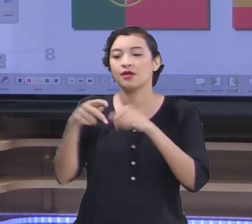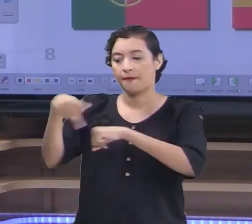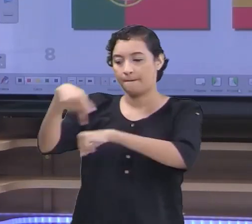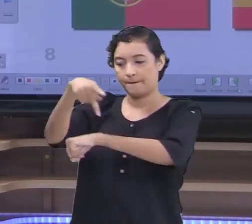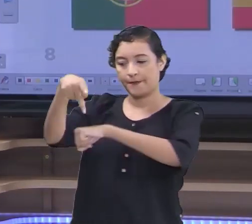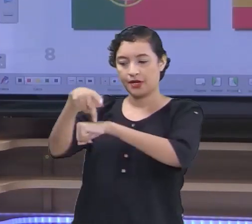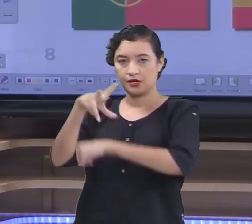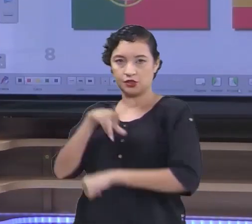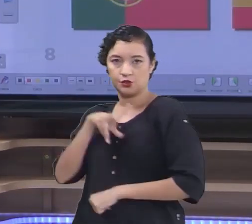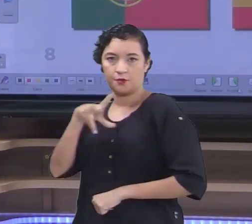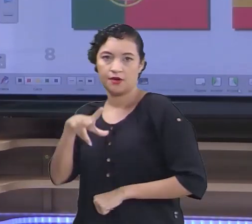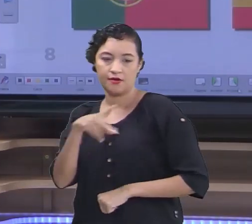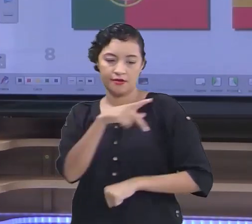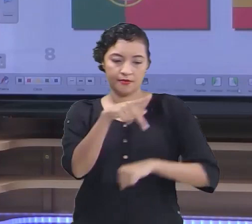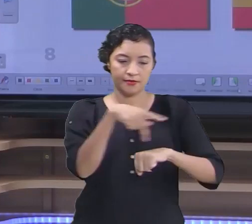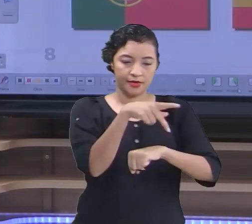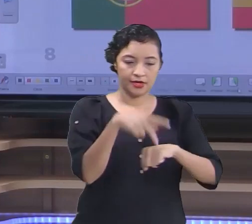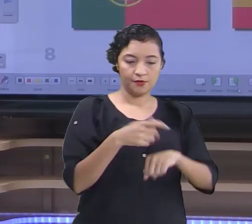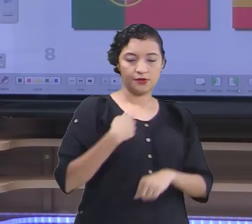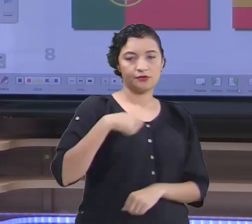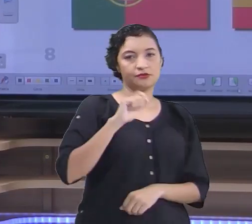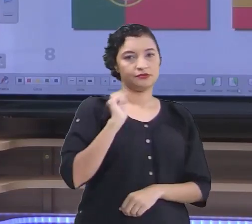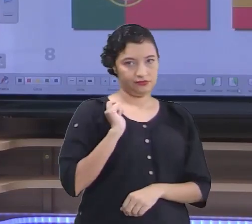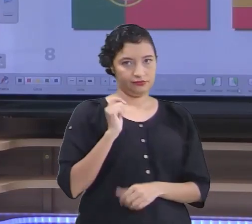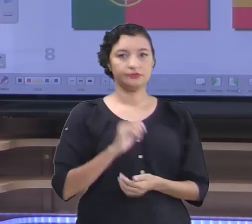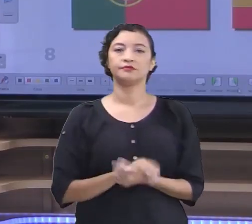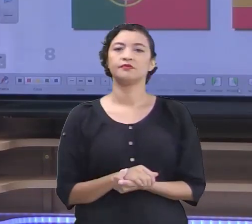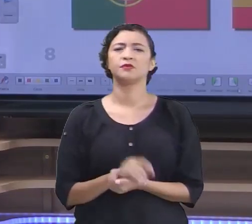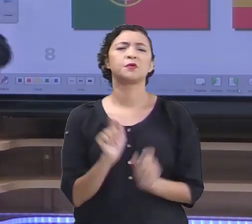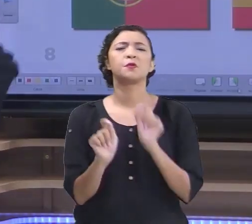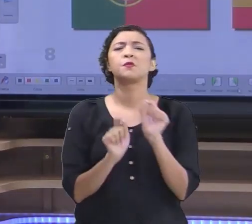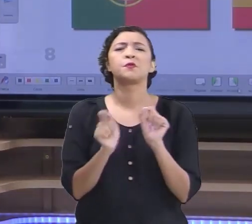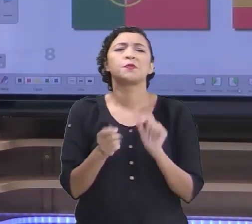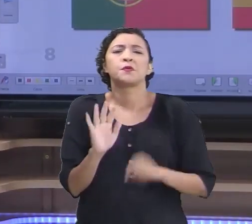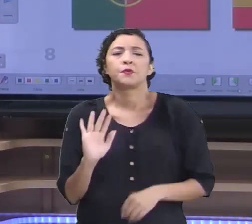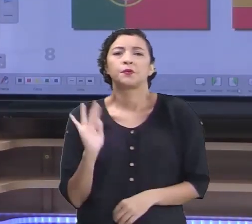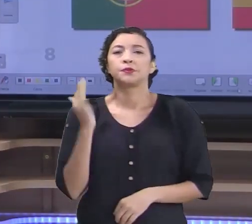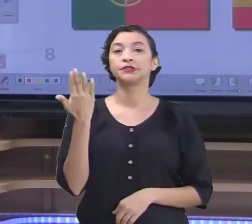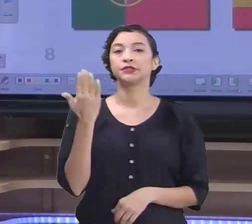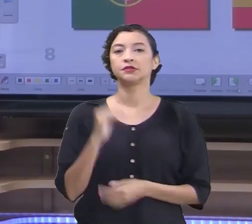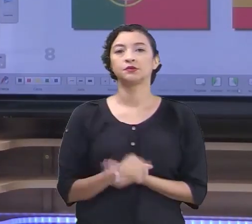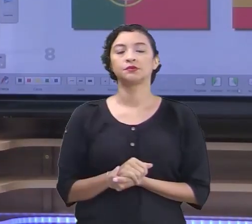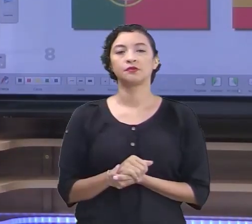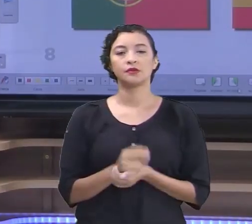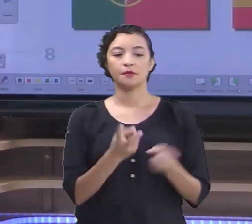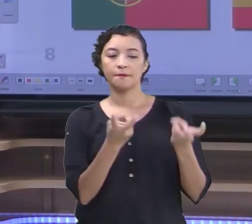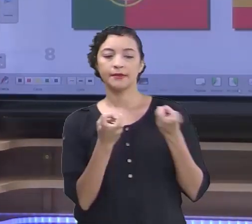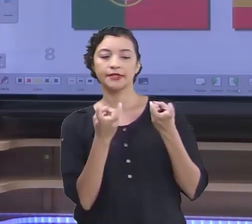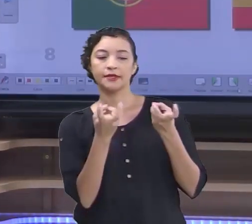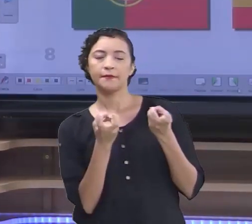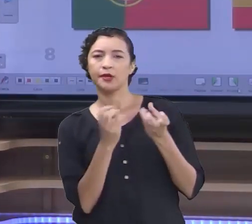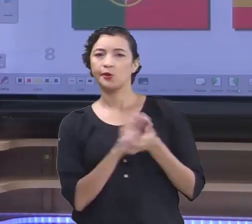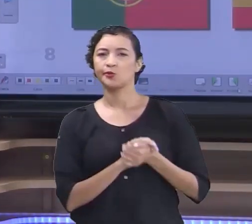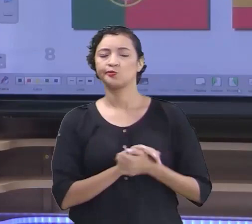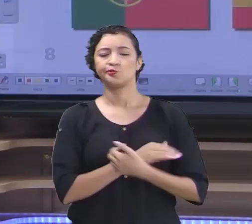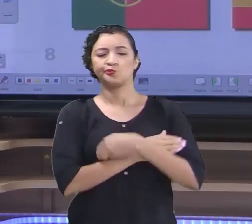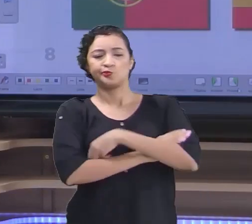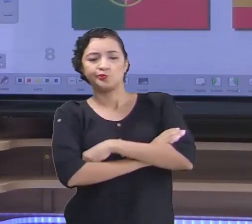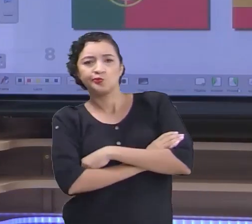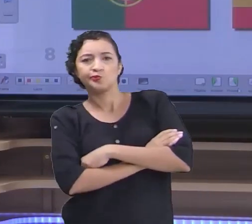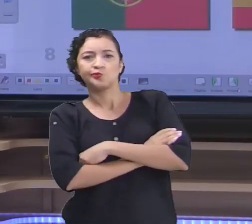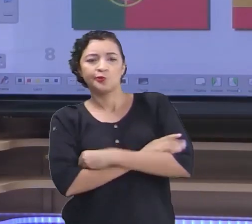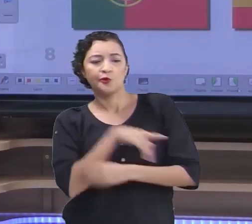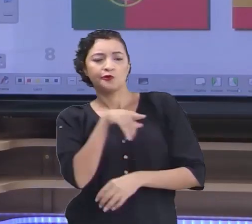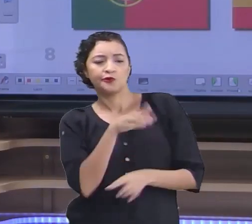de Portugal. E aí, o que aconteceu? Eles perceberam assim, rapaz, você está descobrindo algumas terras, eu